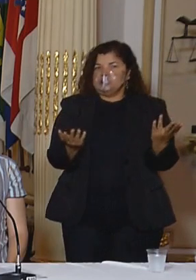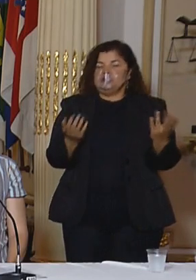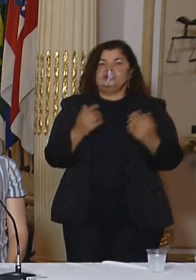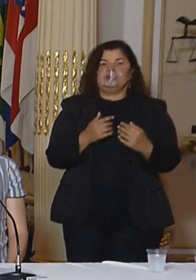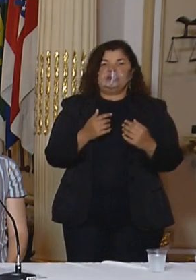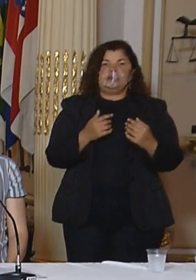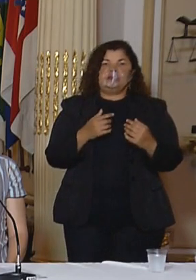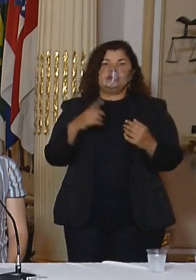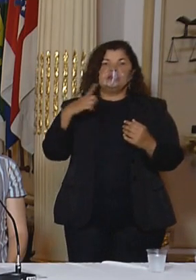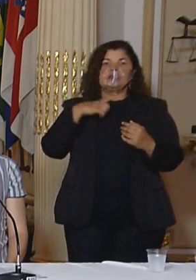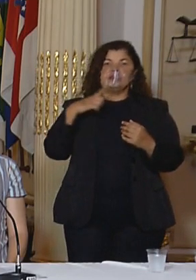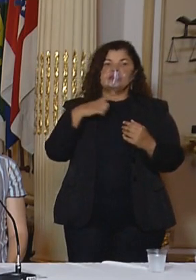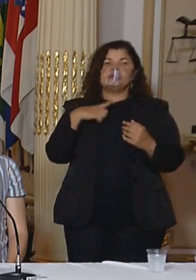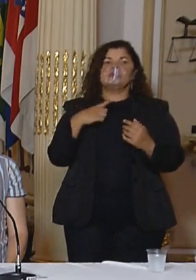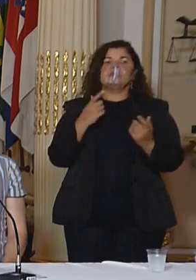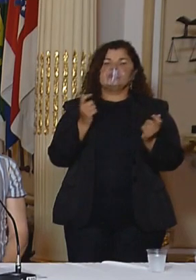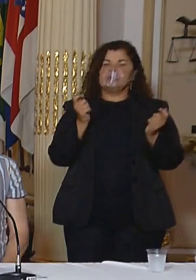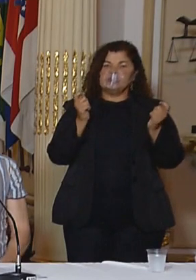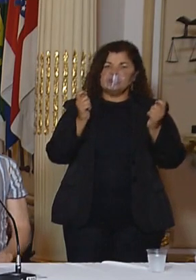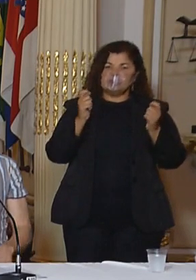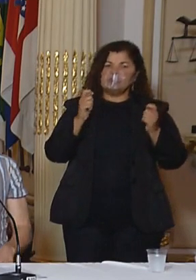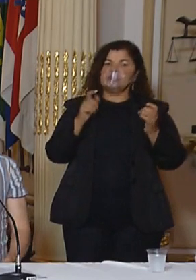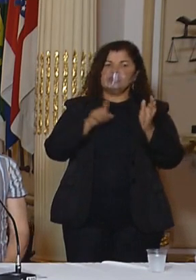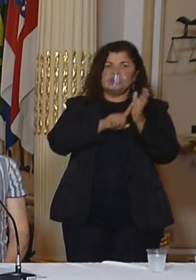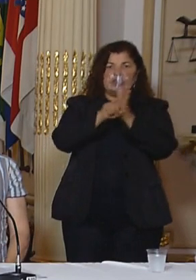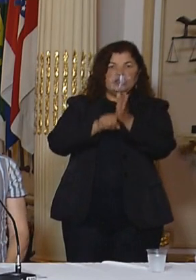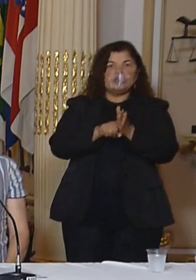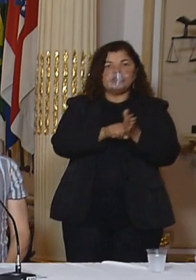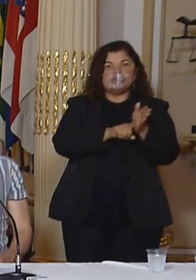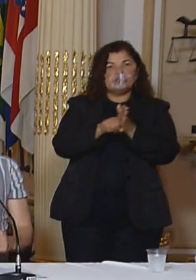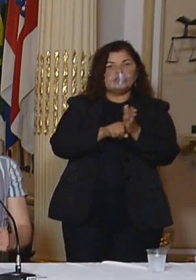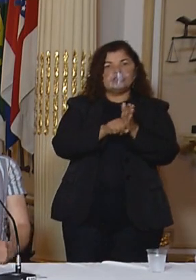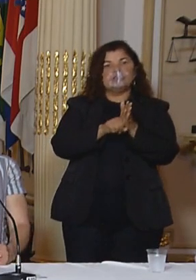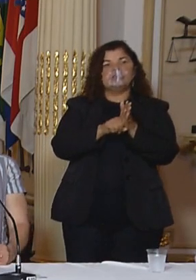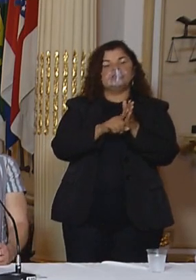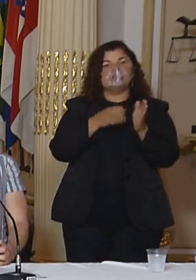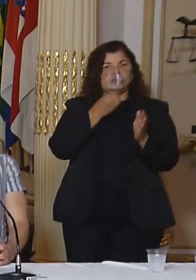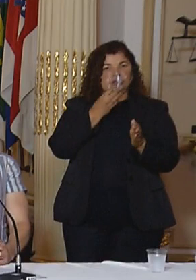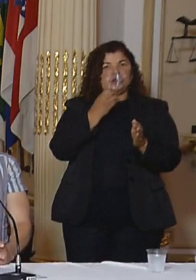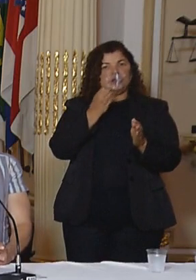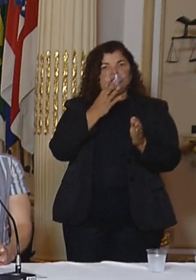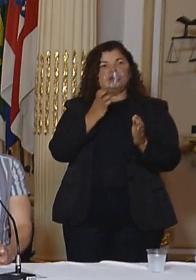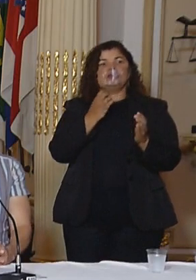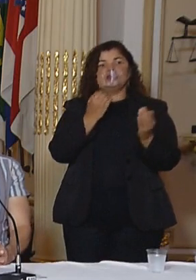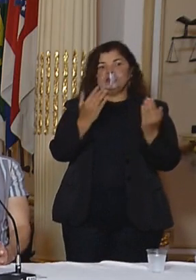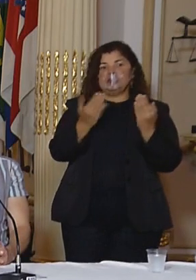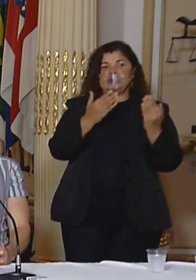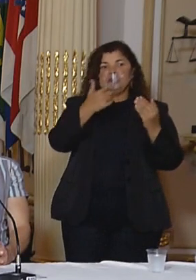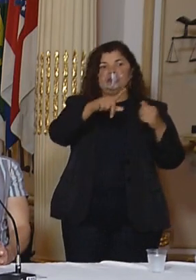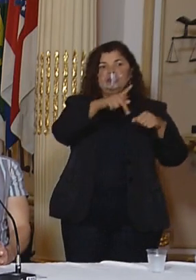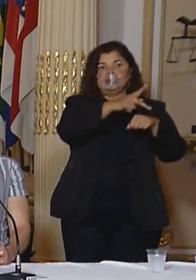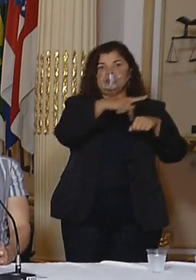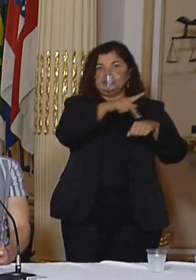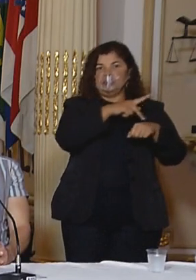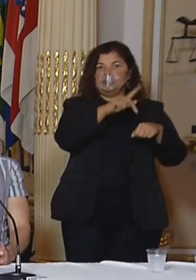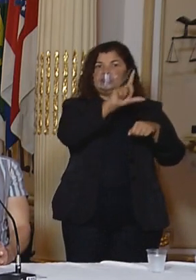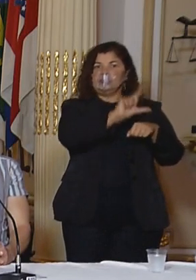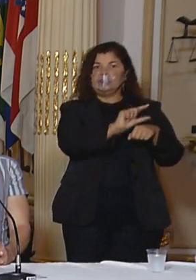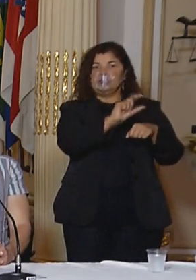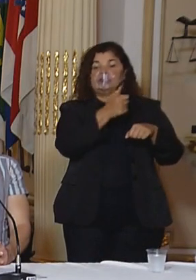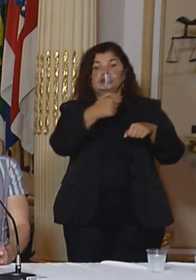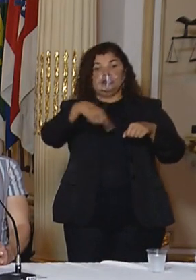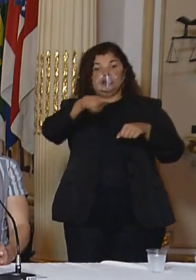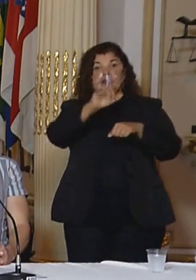Ela é ainda uma capacidade de testagem, né, comparada com outros países, pequena, mas quando comparada com outros